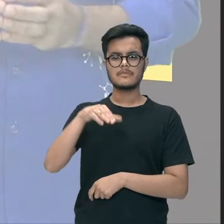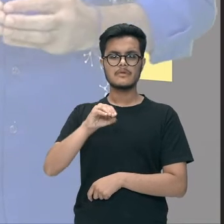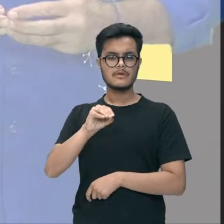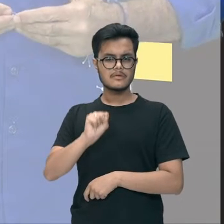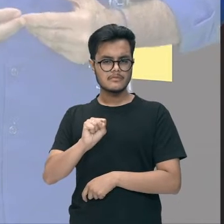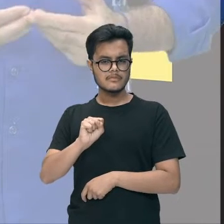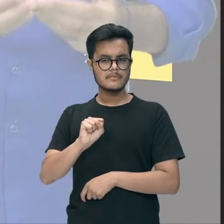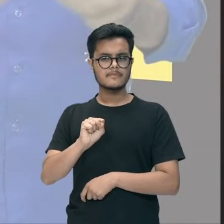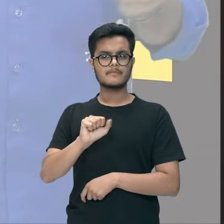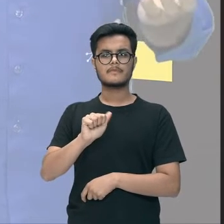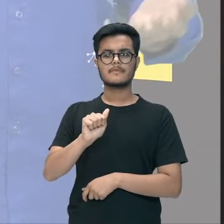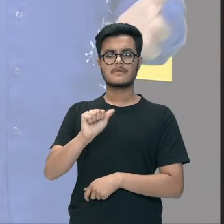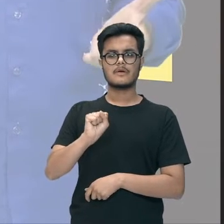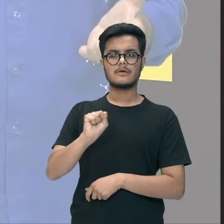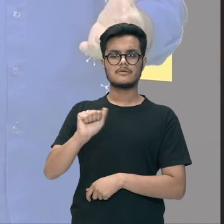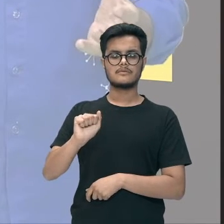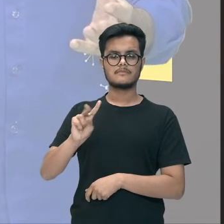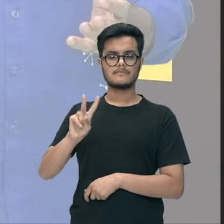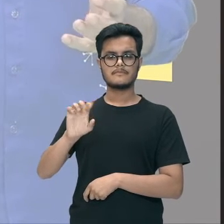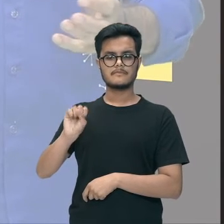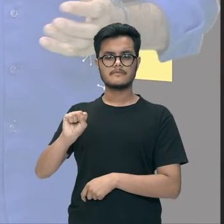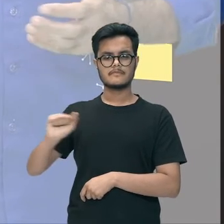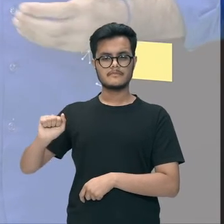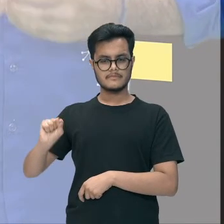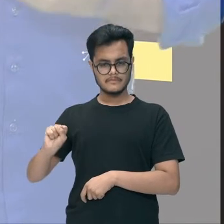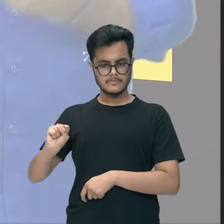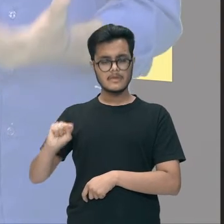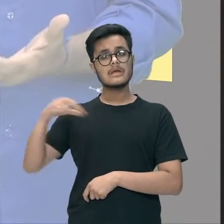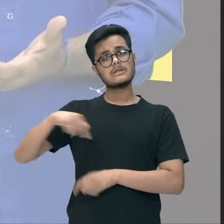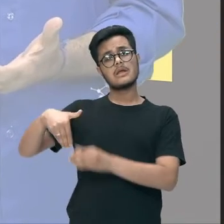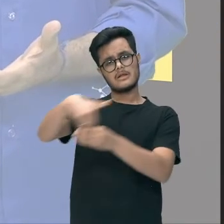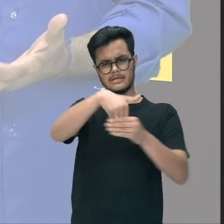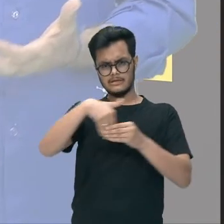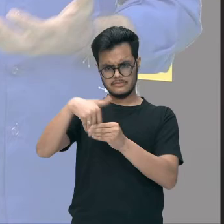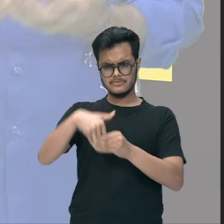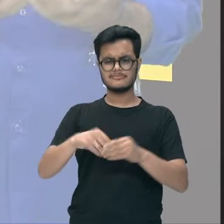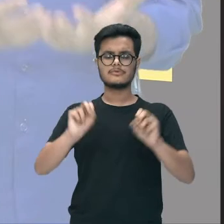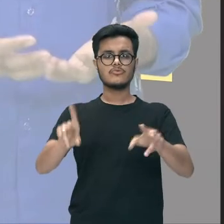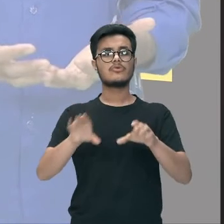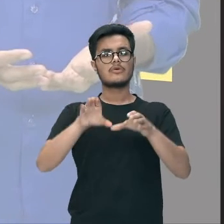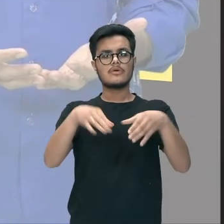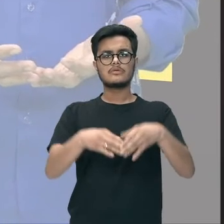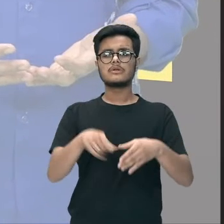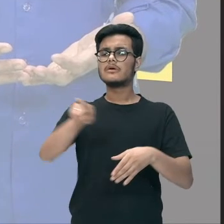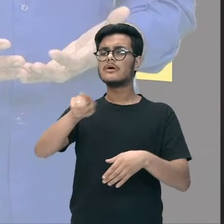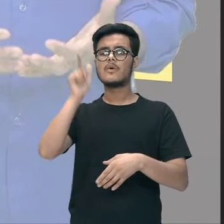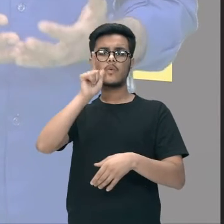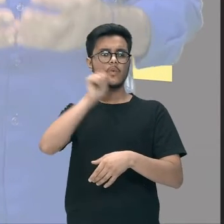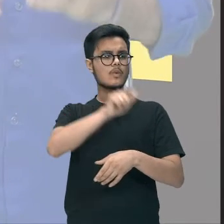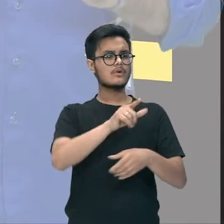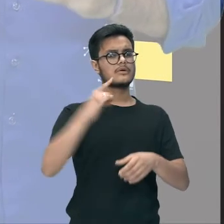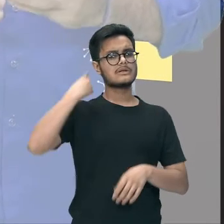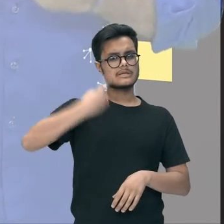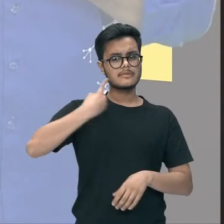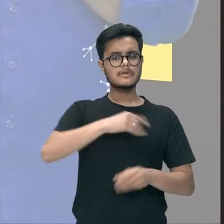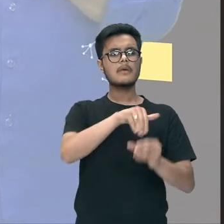forma. Tem-se eleições gerais, né? O partido que elege mais deputados